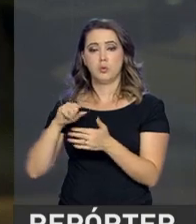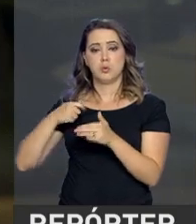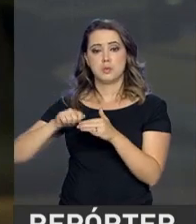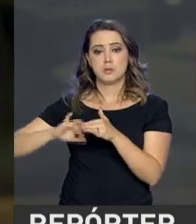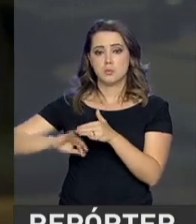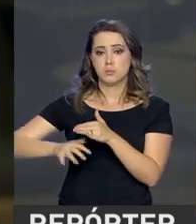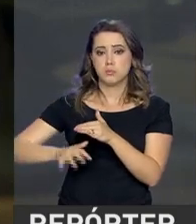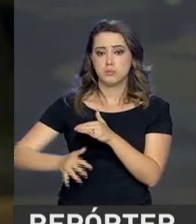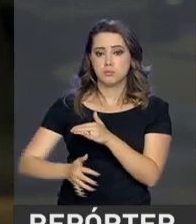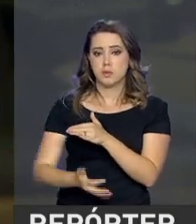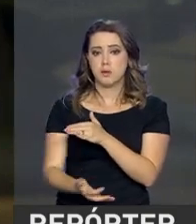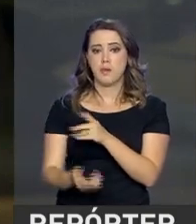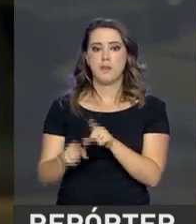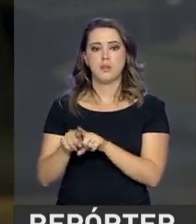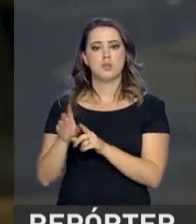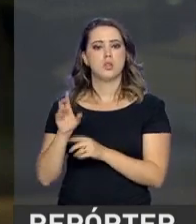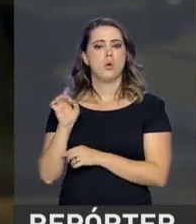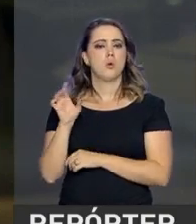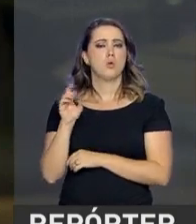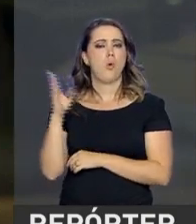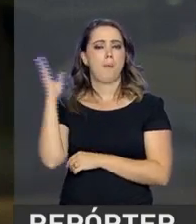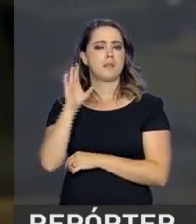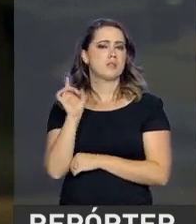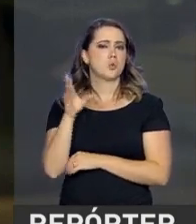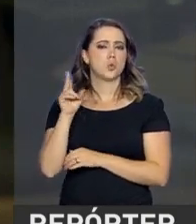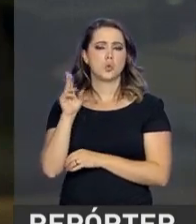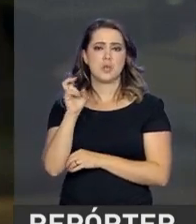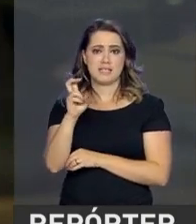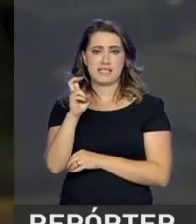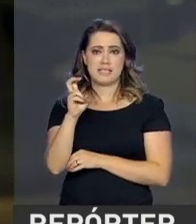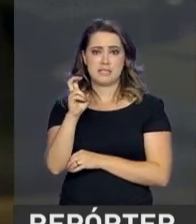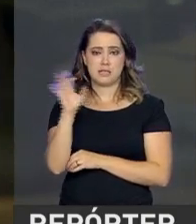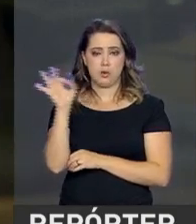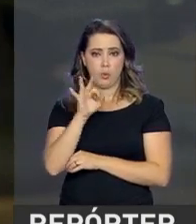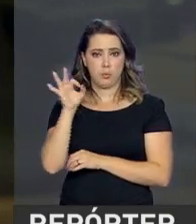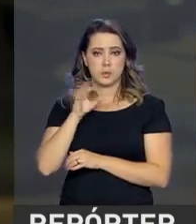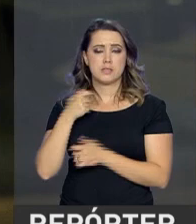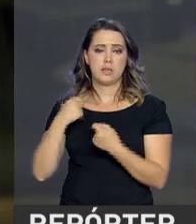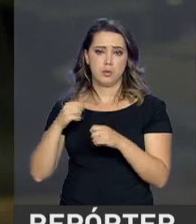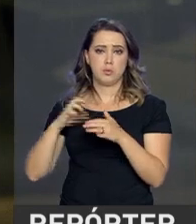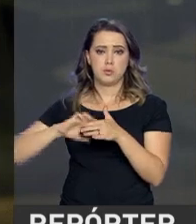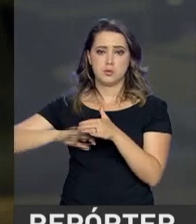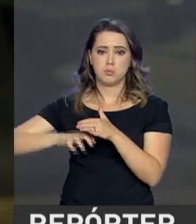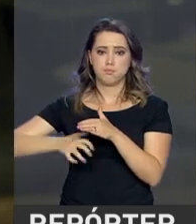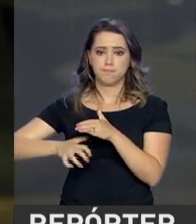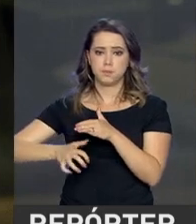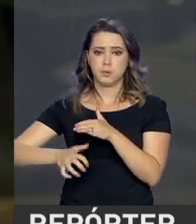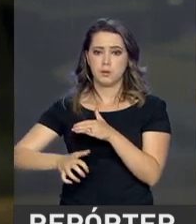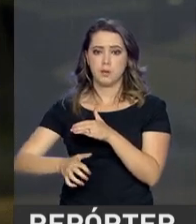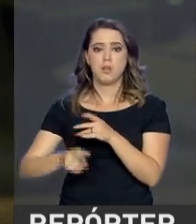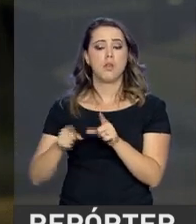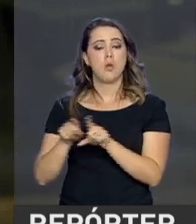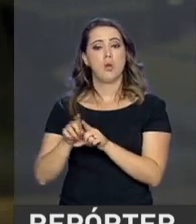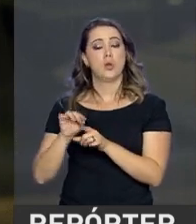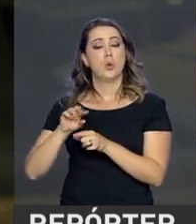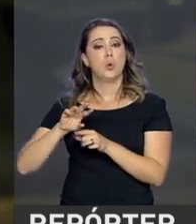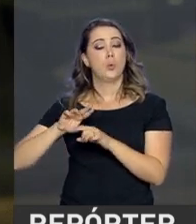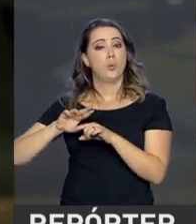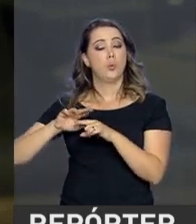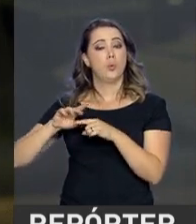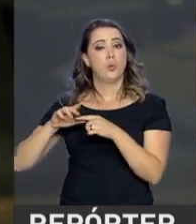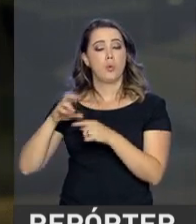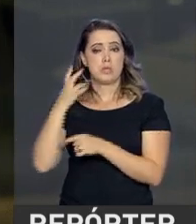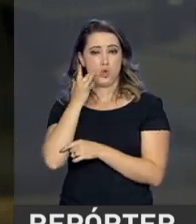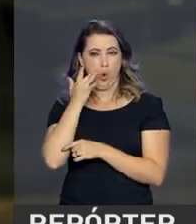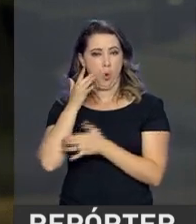no brasil somente cinco por cento das operações brasileiras tem esse caráter de lavra trabalhando na mina subterrânea desde então nós